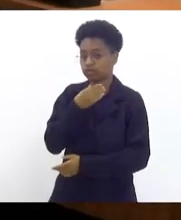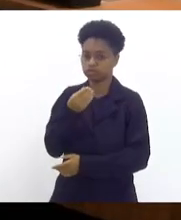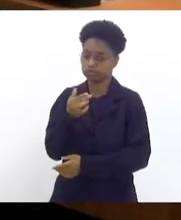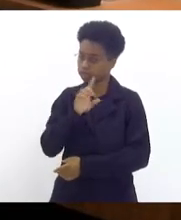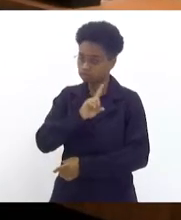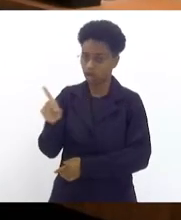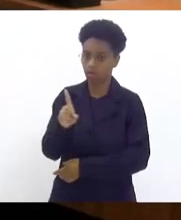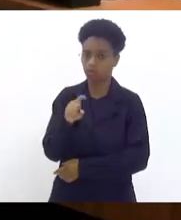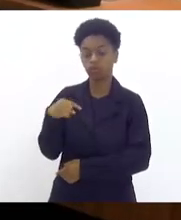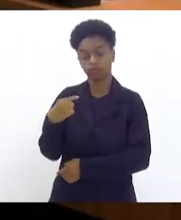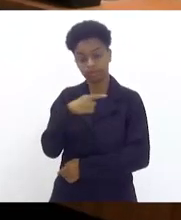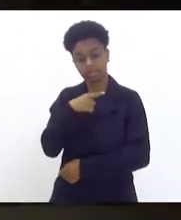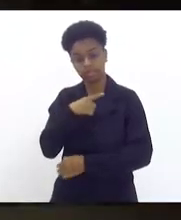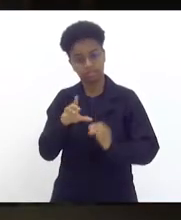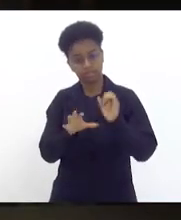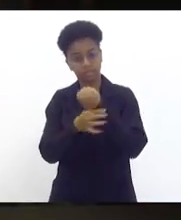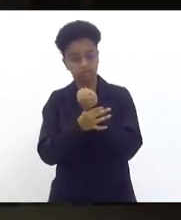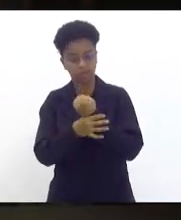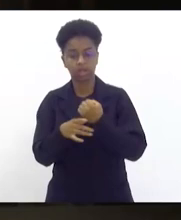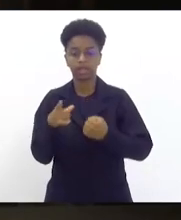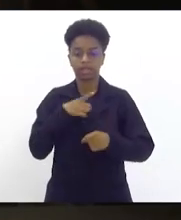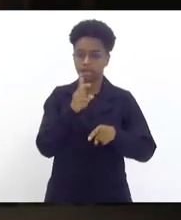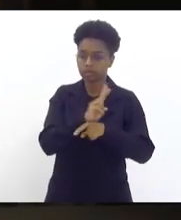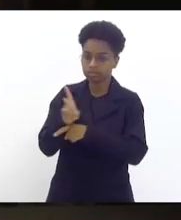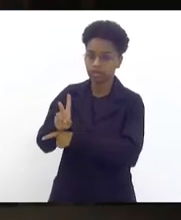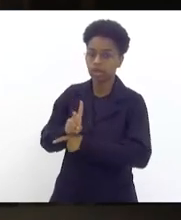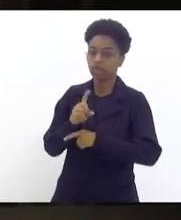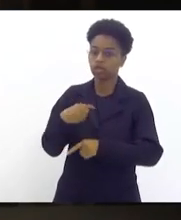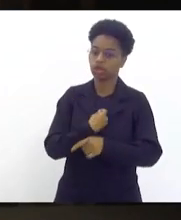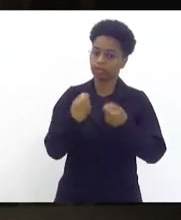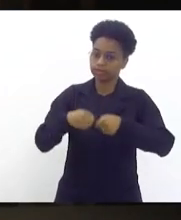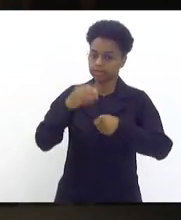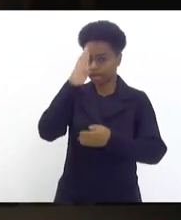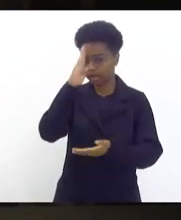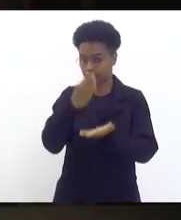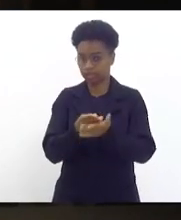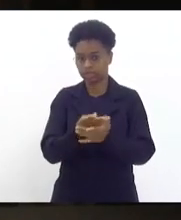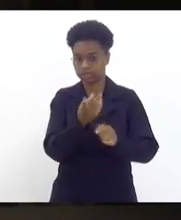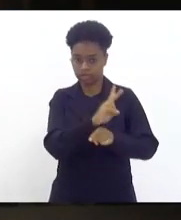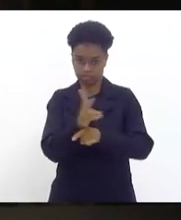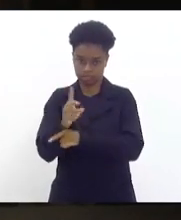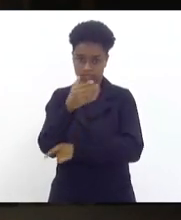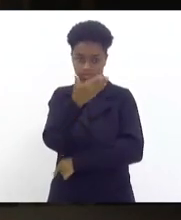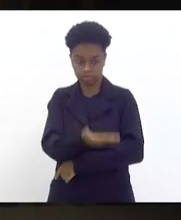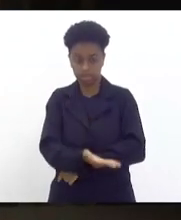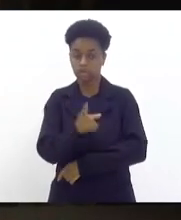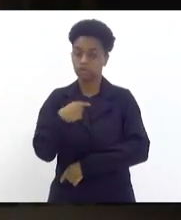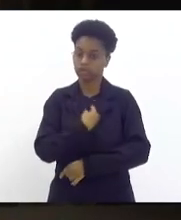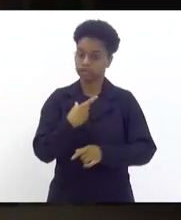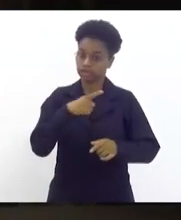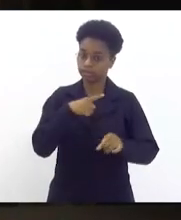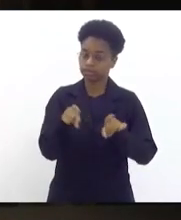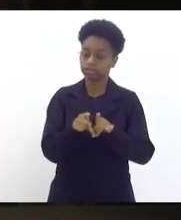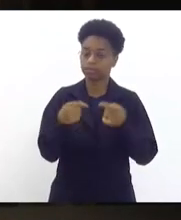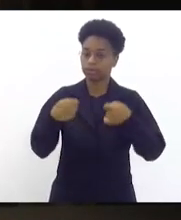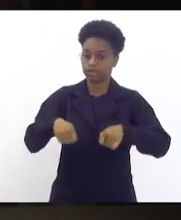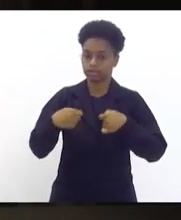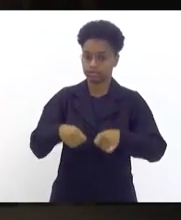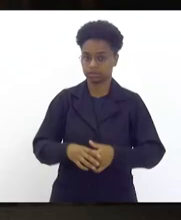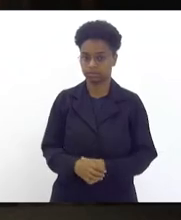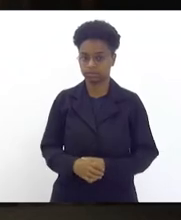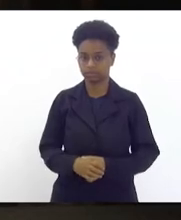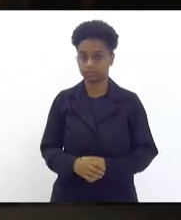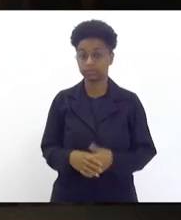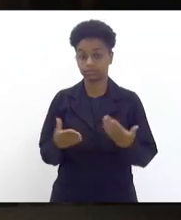nós temos a nossa segurança nós temos que acreditar neles nós temos e precisamos e